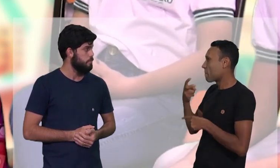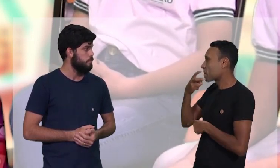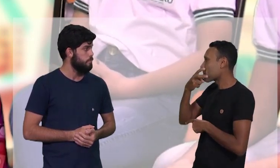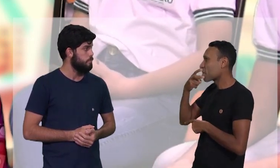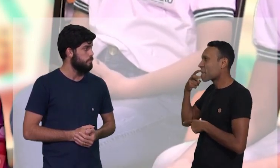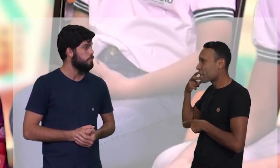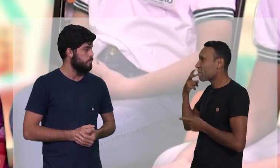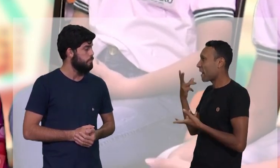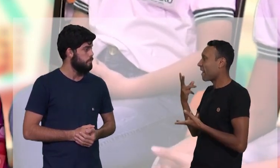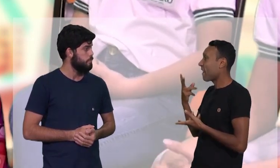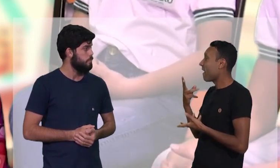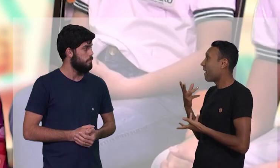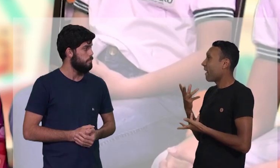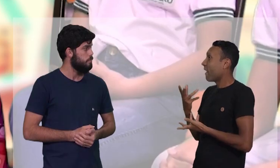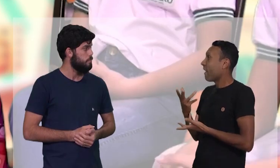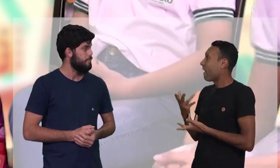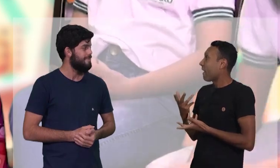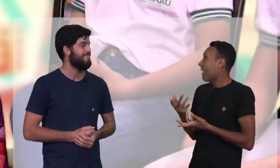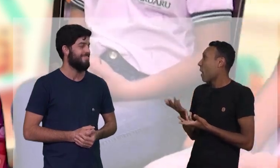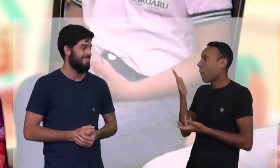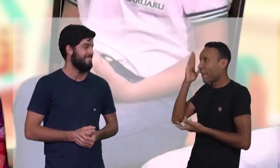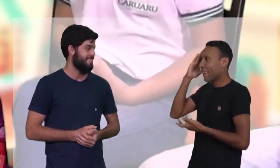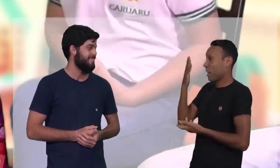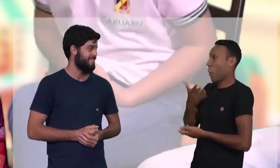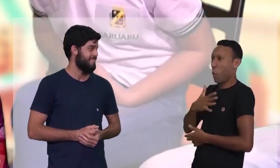foi um autoconhecimento. Eu descobri que eu não gosto disso.